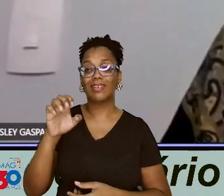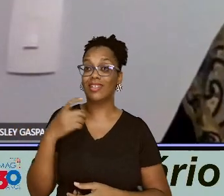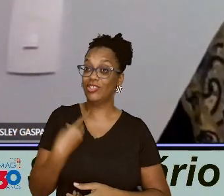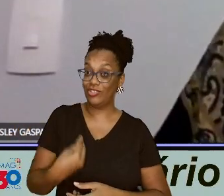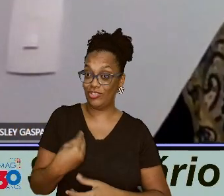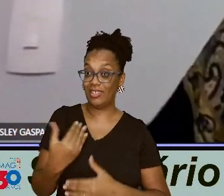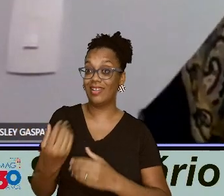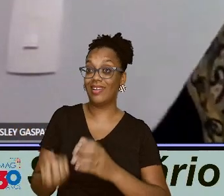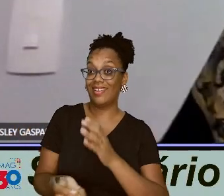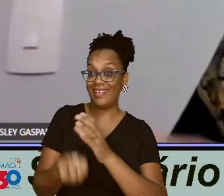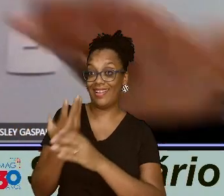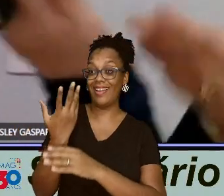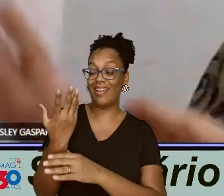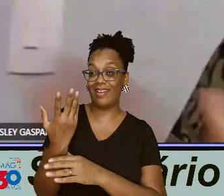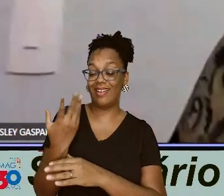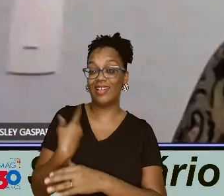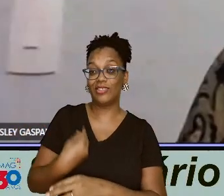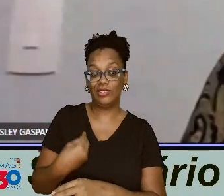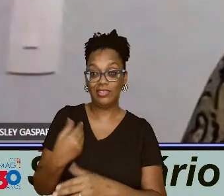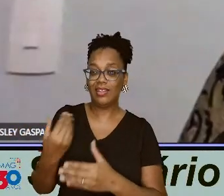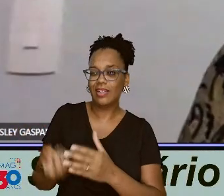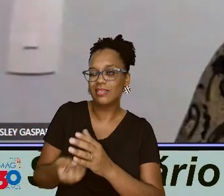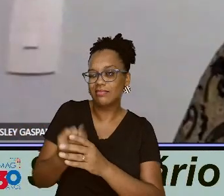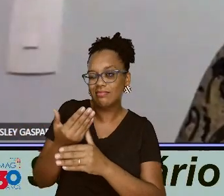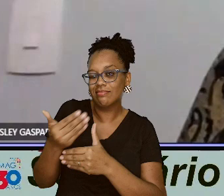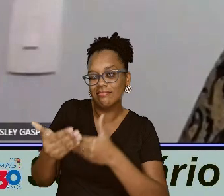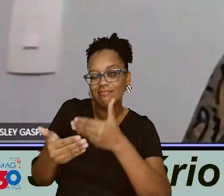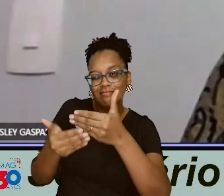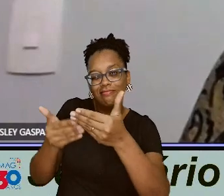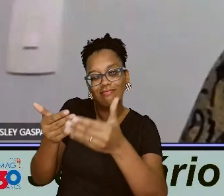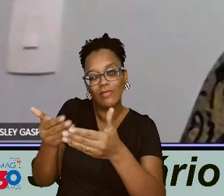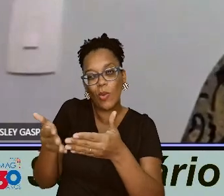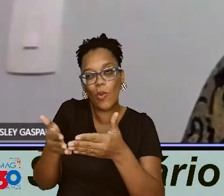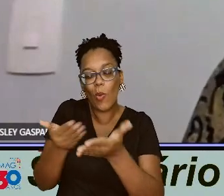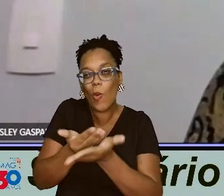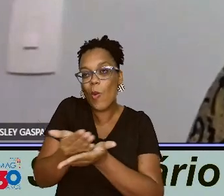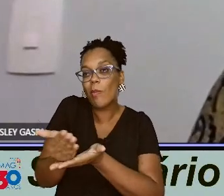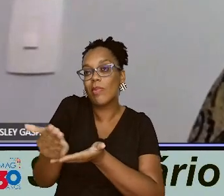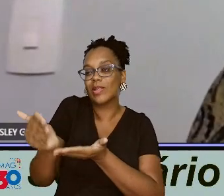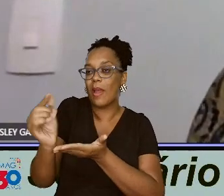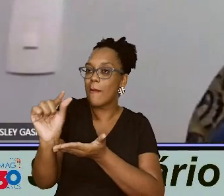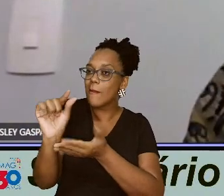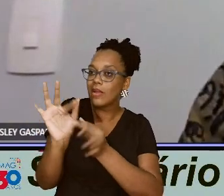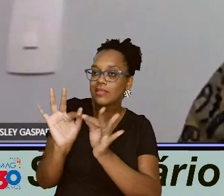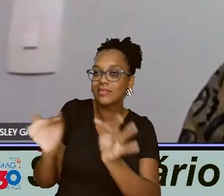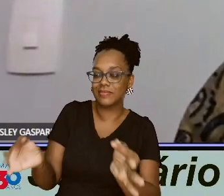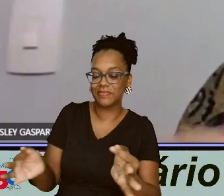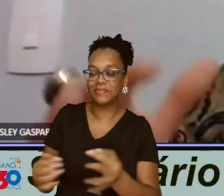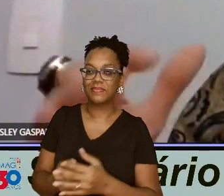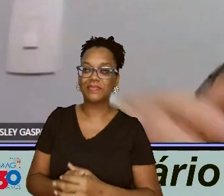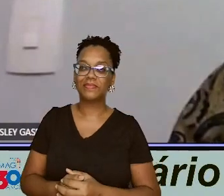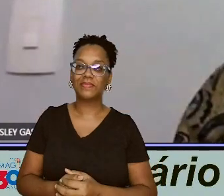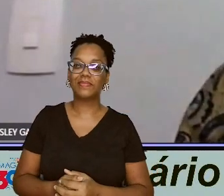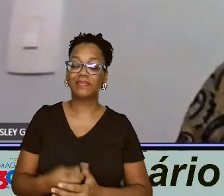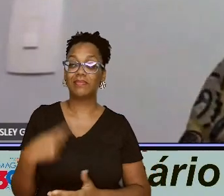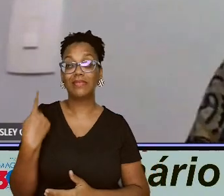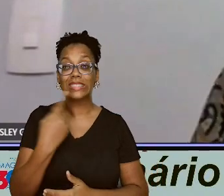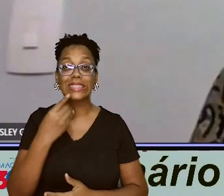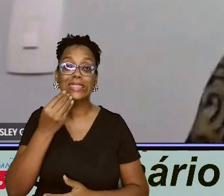né? Está nascendo, né? Está nascendo, ainda é pequeno, né? Então, a gente podia